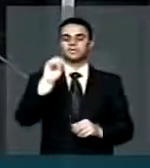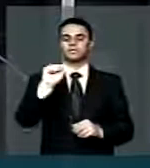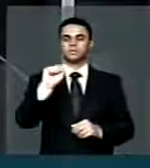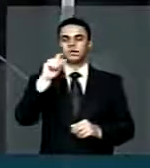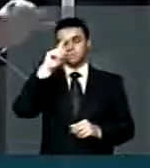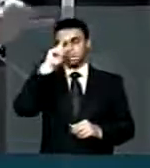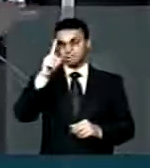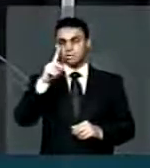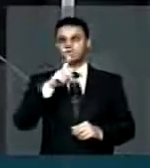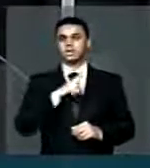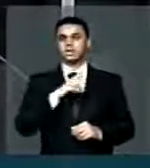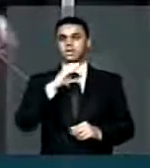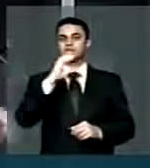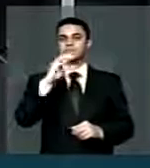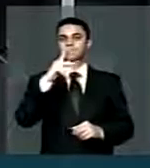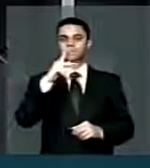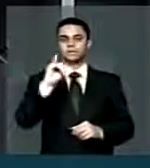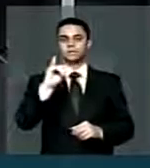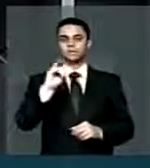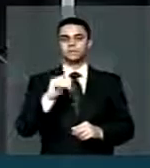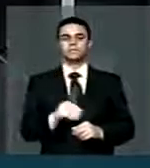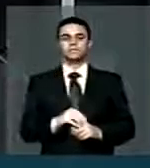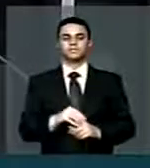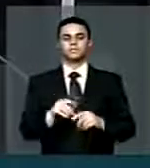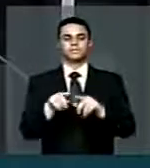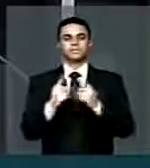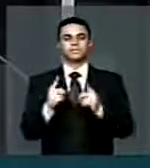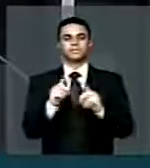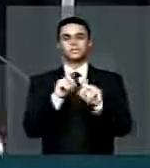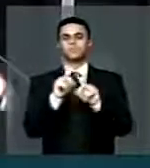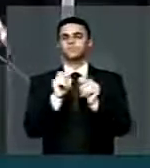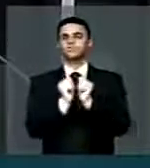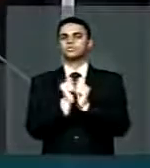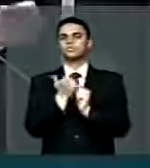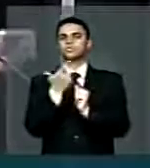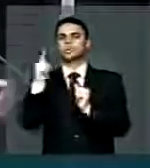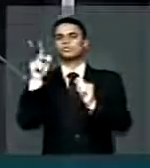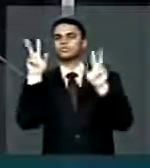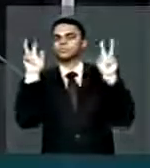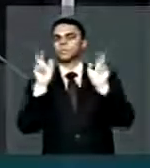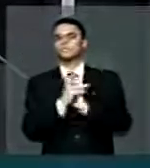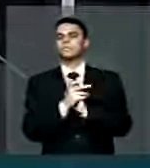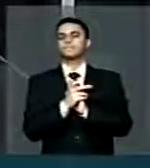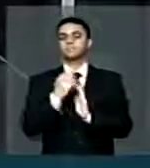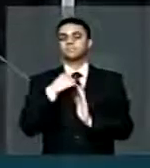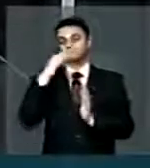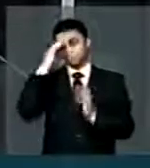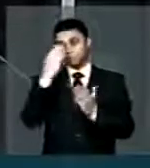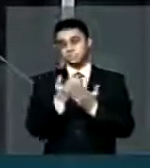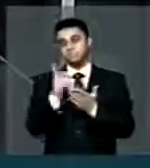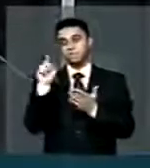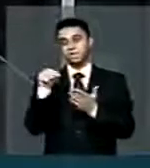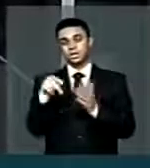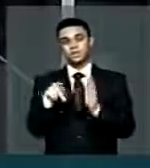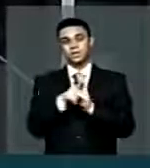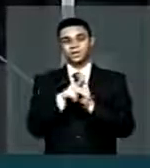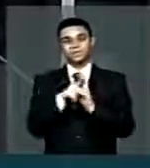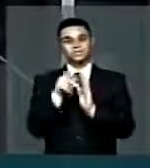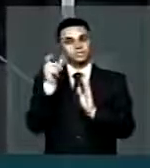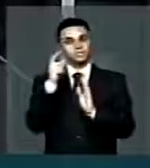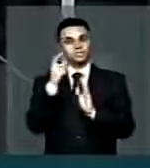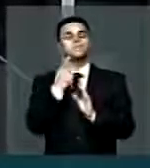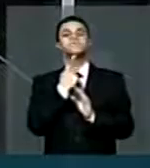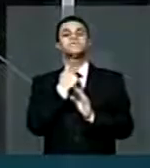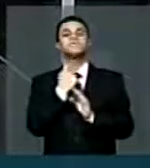CPI exclusiva, sem a contaminação de outros temas. Acredito ser de interesse da presidenta Dilma, pelas